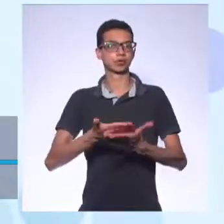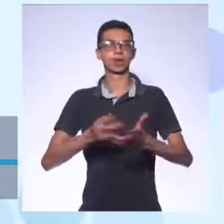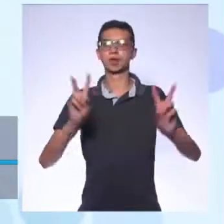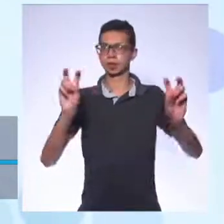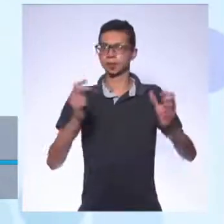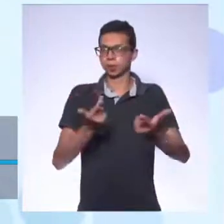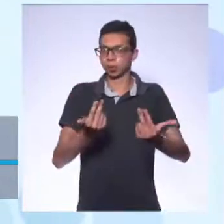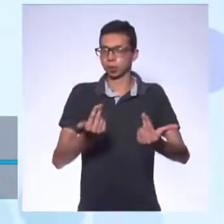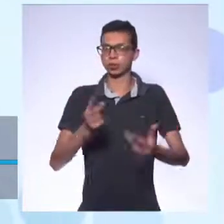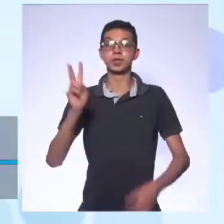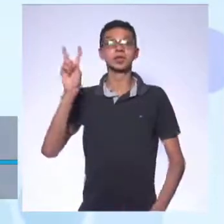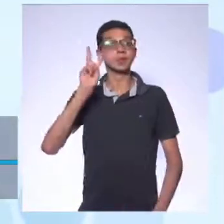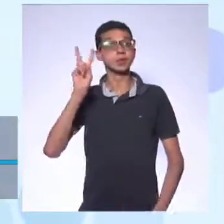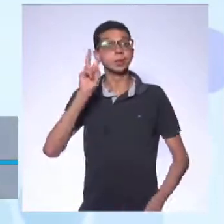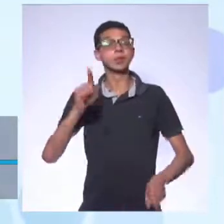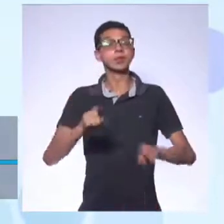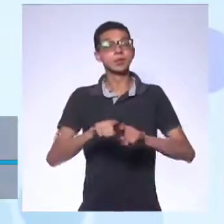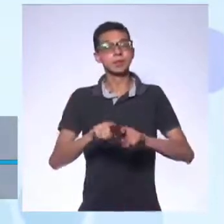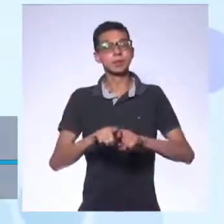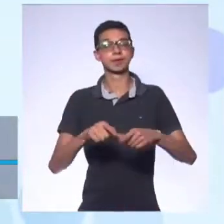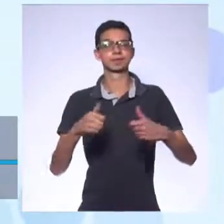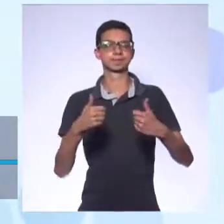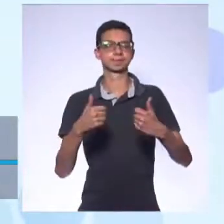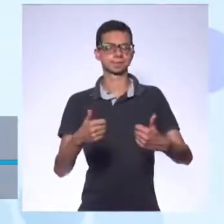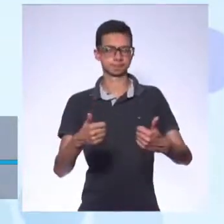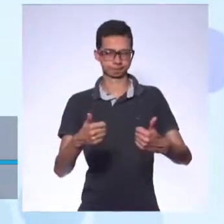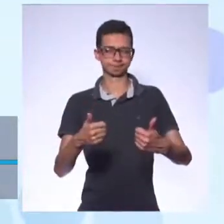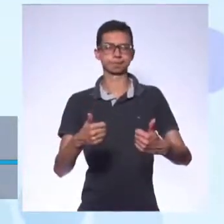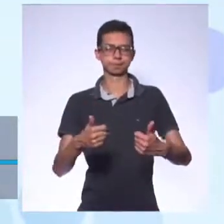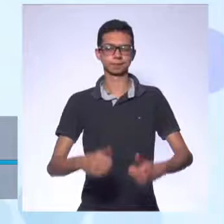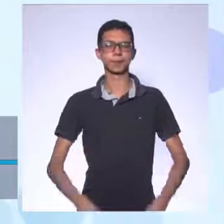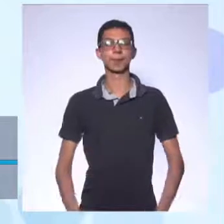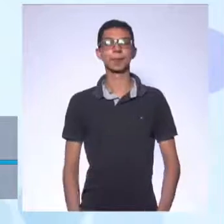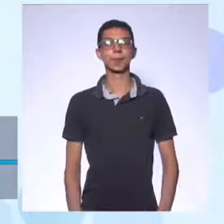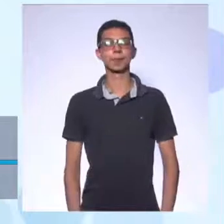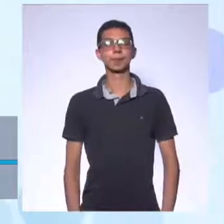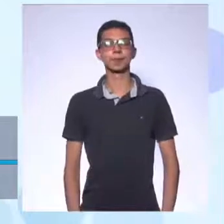e também na segunda-feira teremos, e aí, a partir